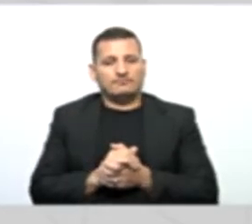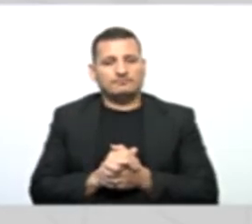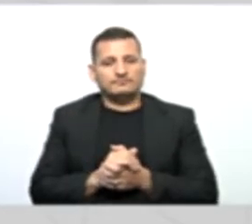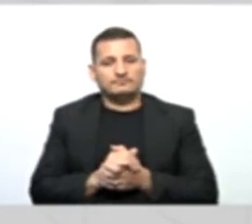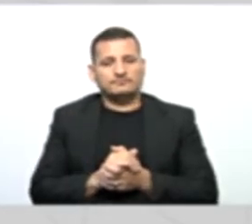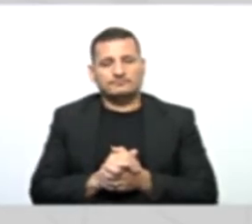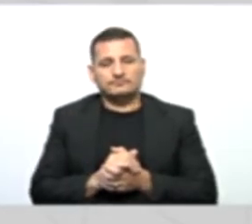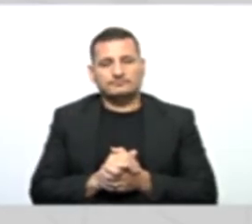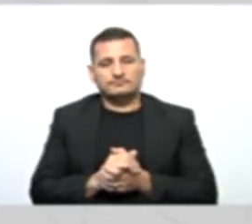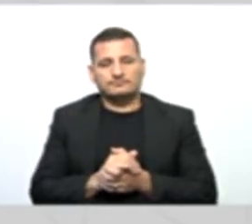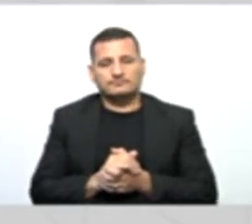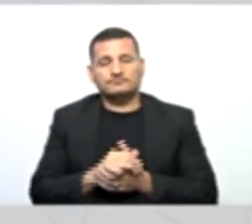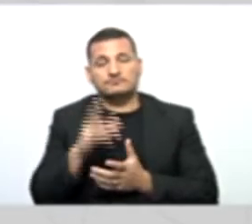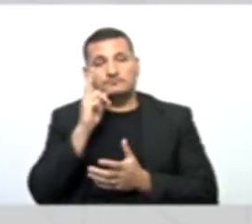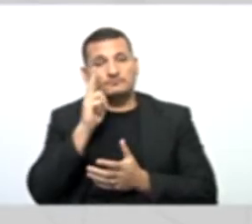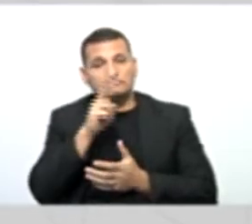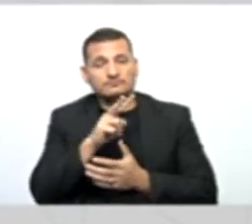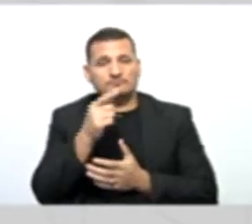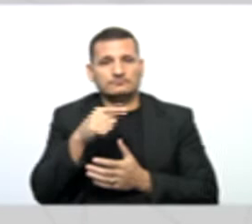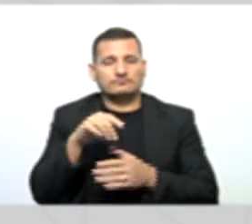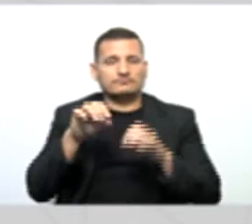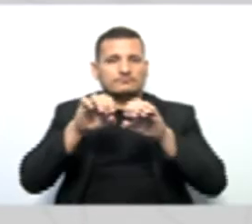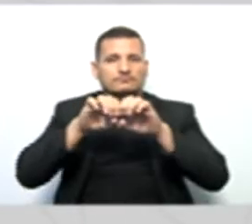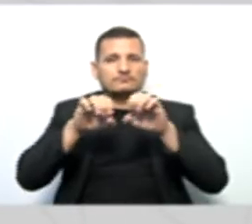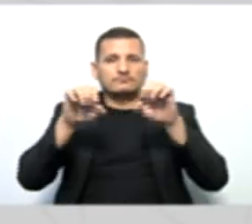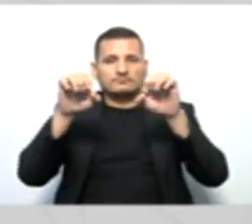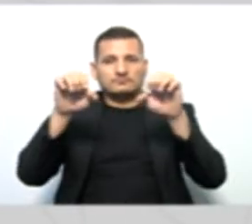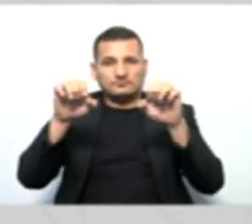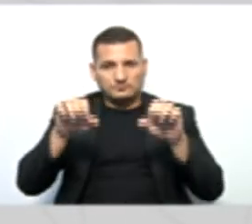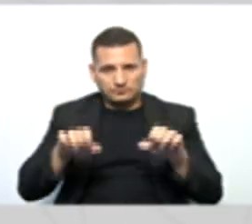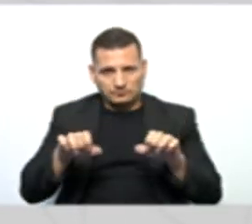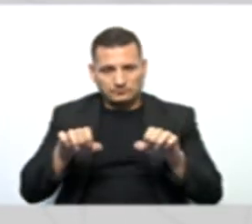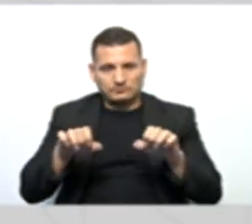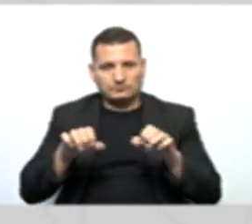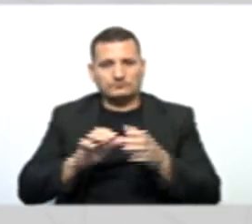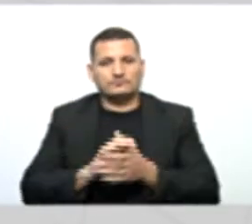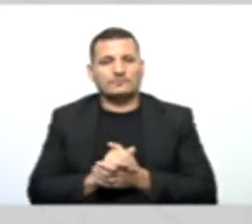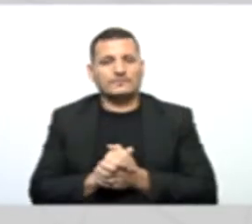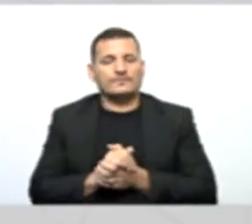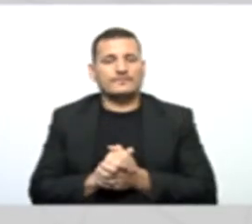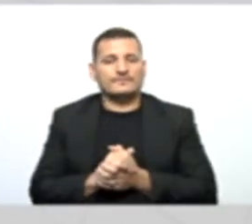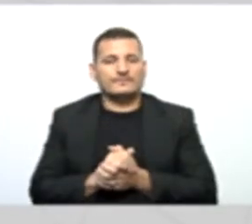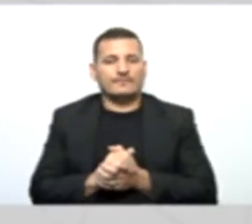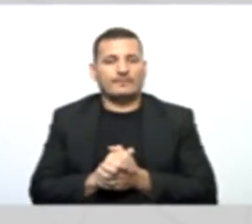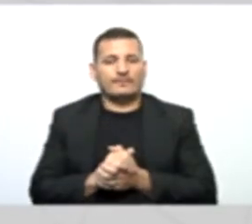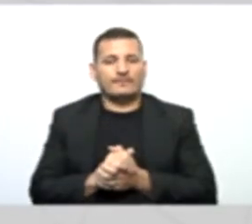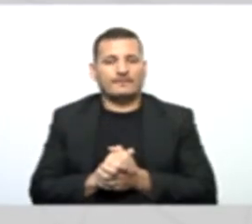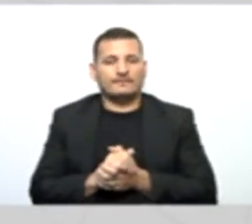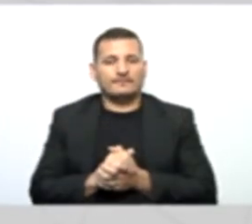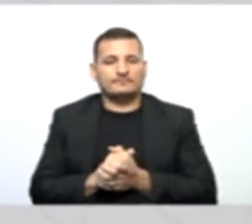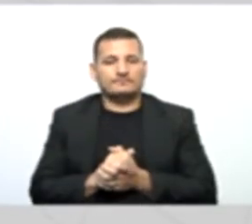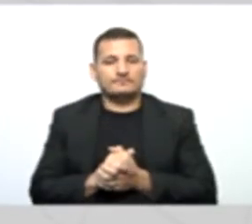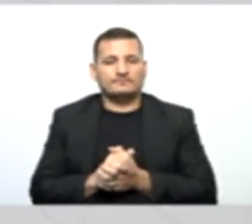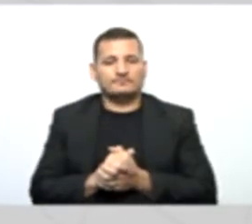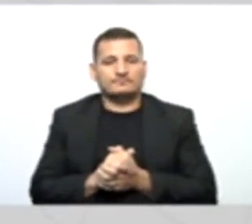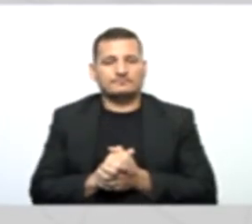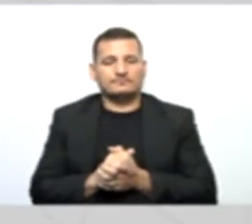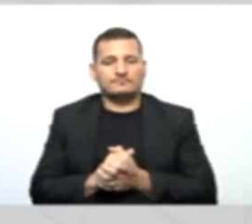Vejamos novamente a estrutura do método construtor da classe. Ó, nós temos destacado